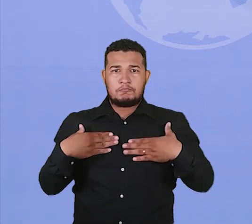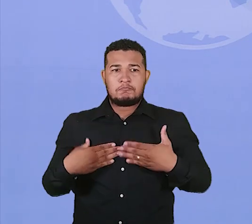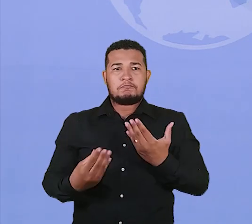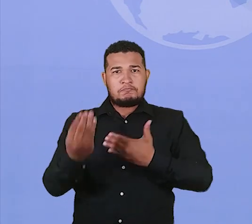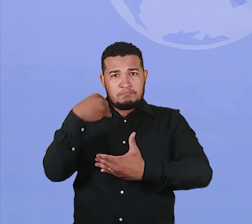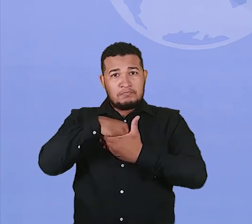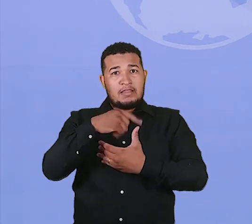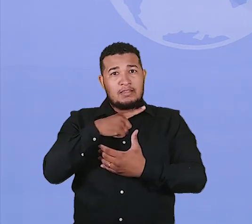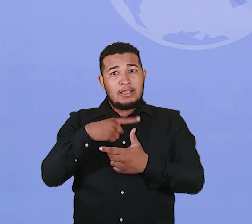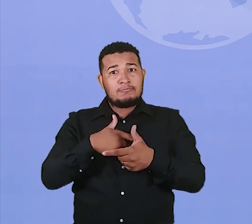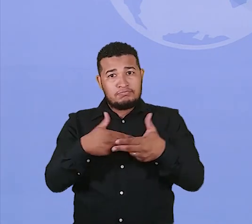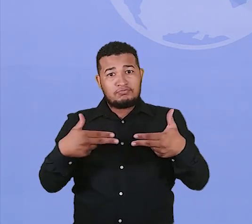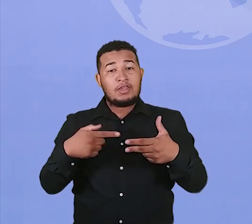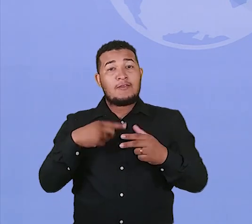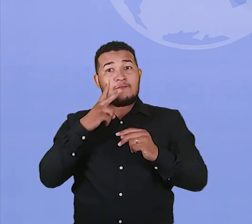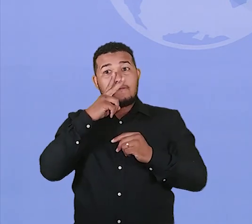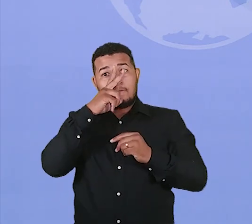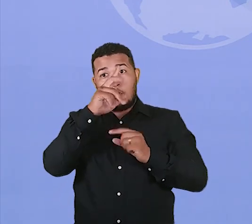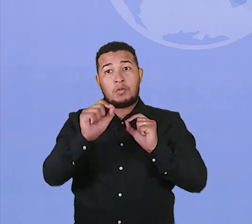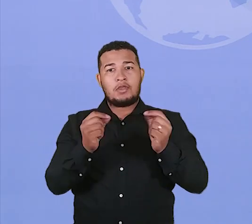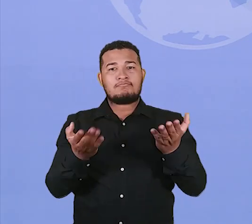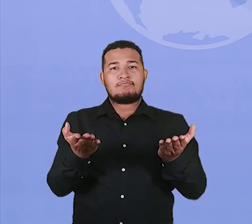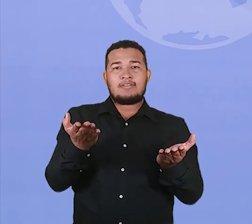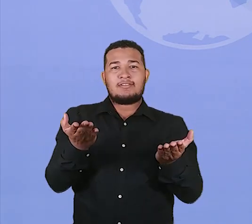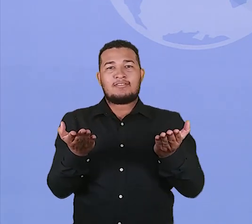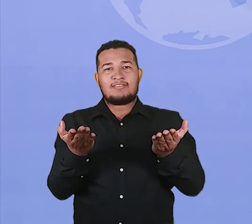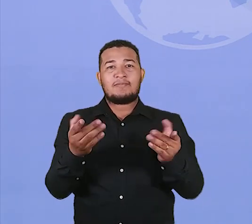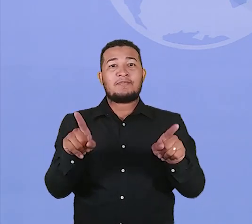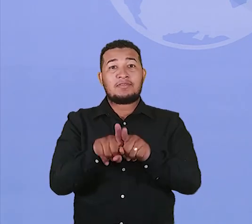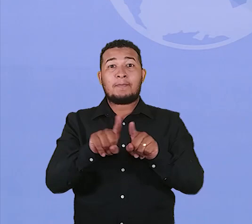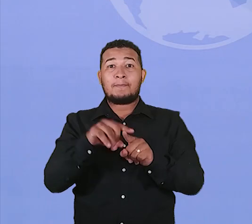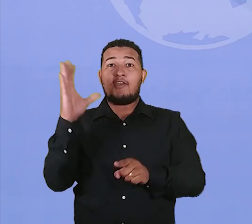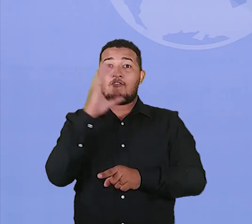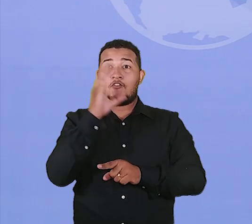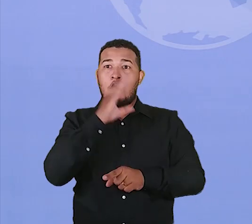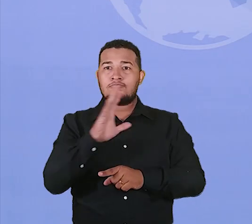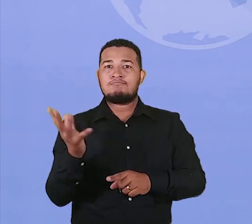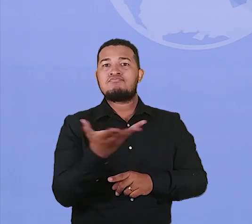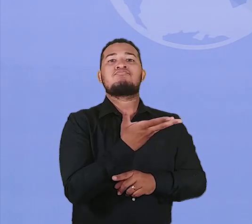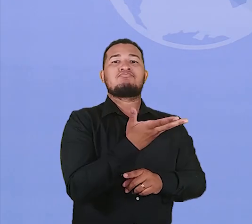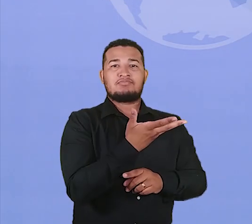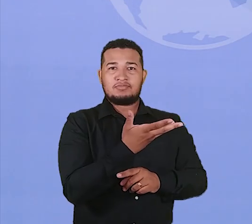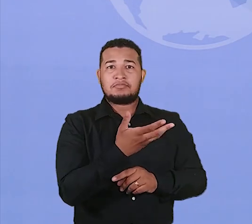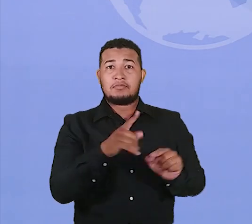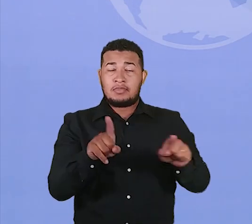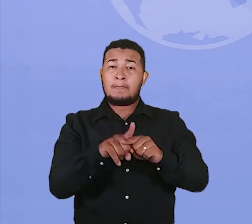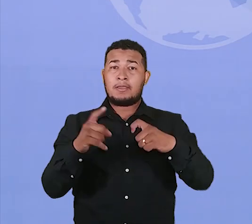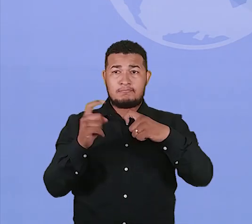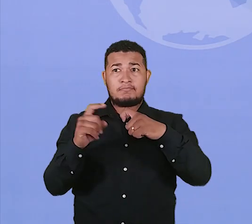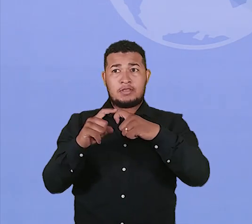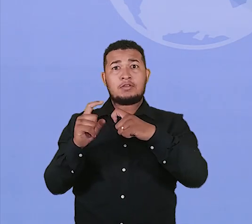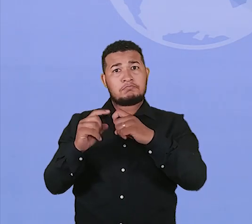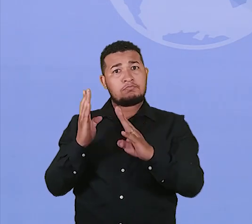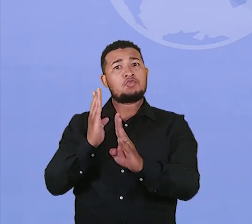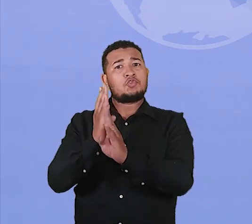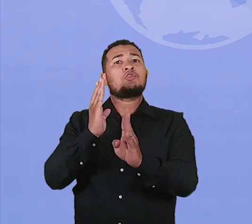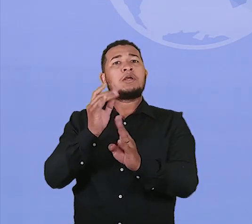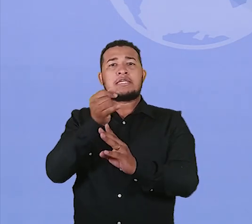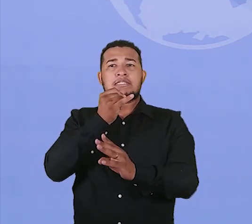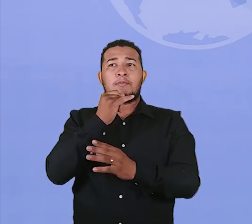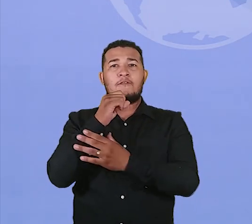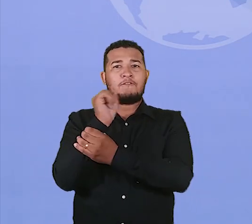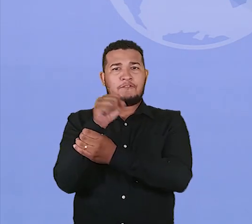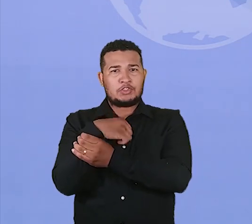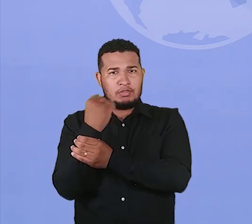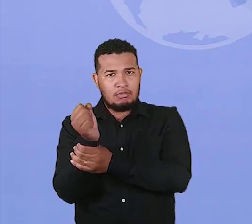alavancas que a gente tem no nosso corpo elas são mais para isso para o equilíbrio e para velocidade e por incrível que pareça até na medicina se estuda